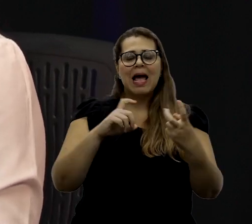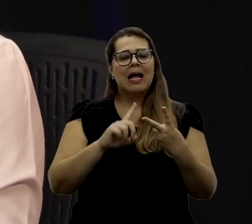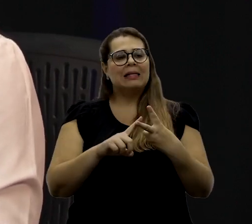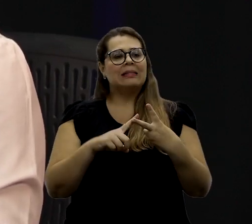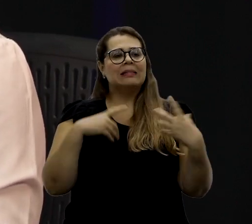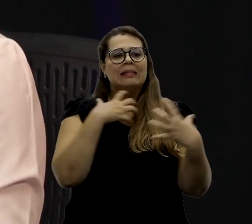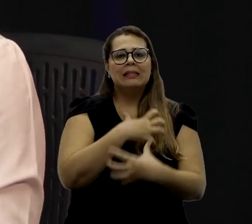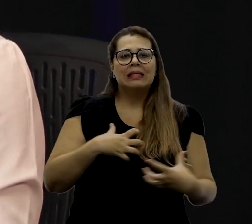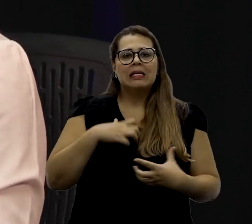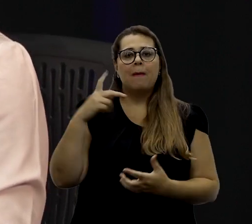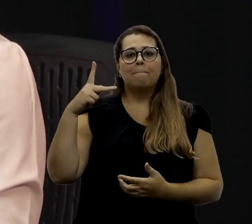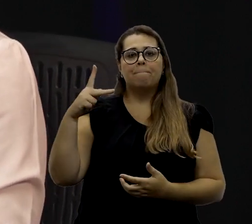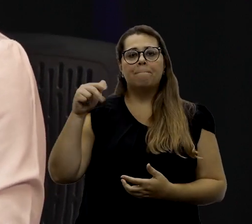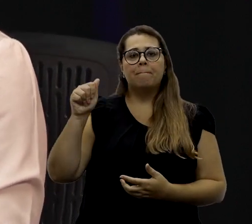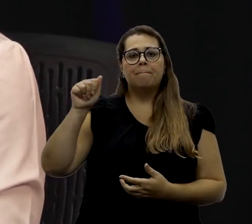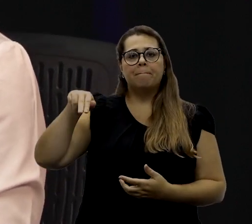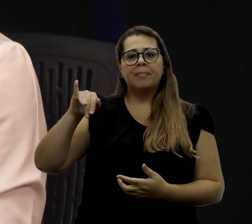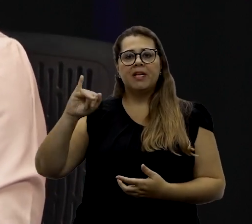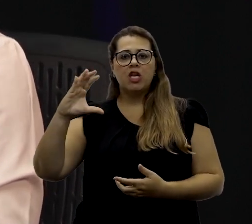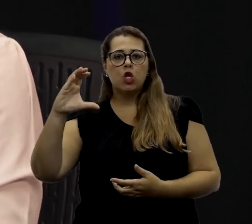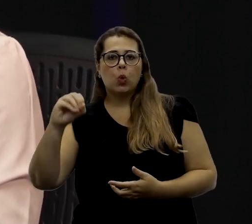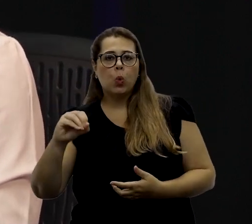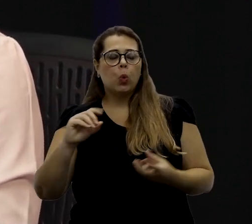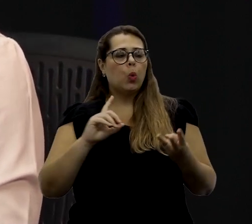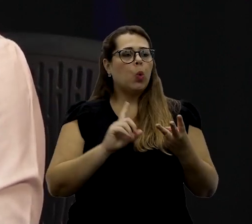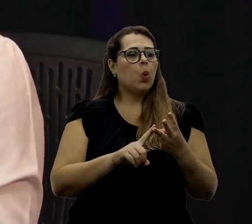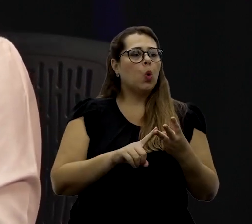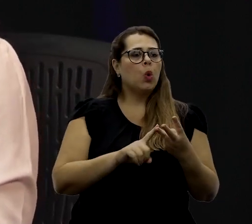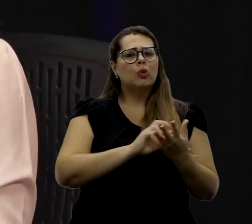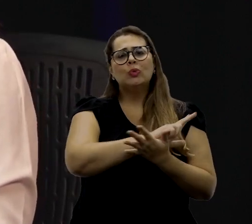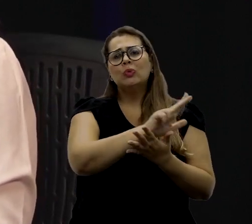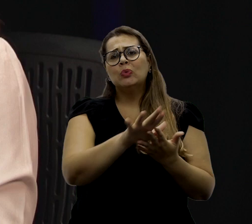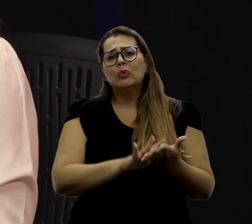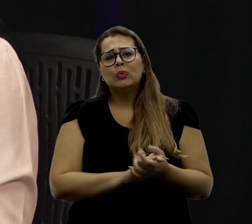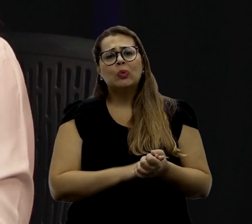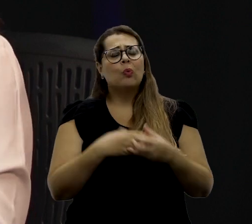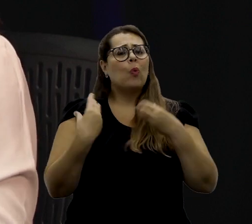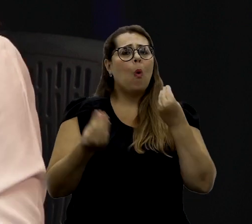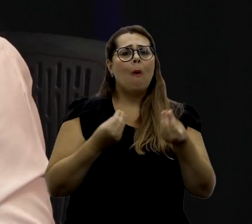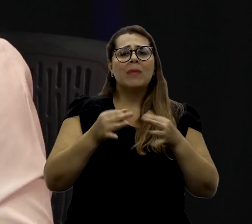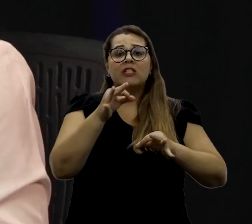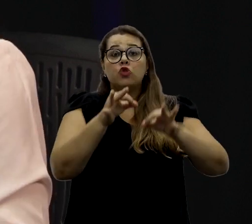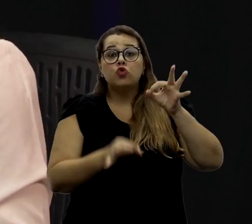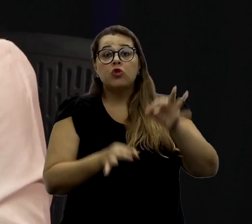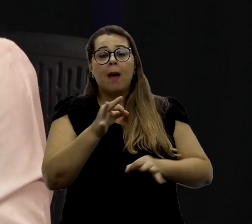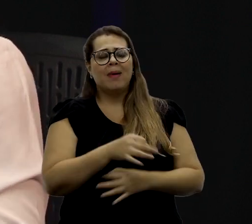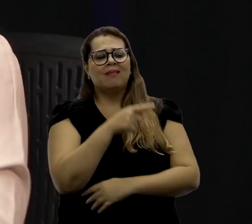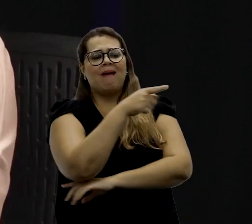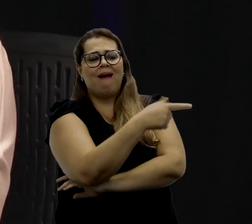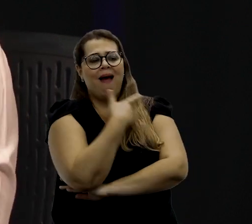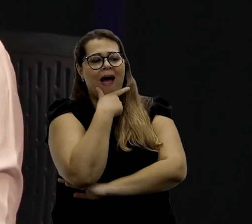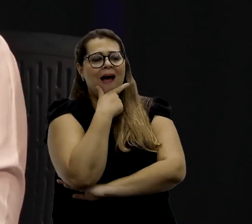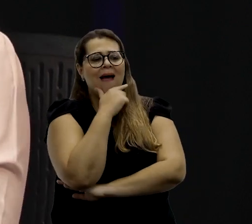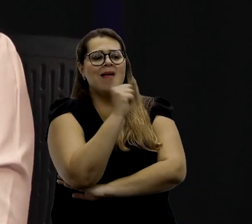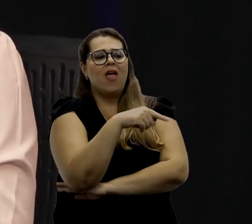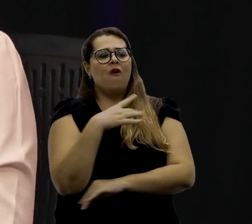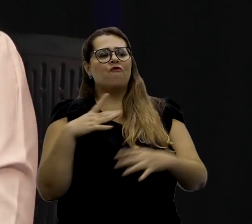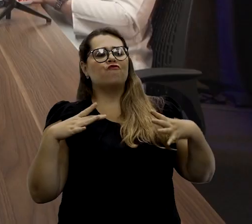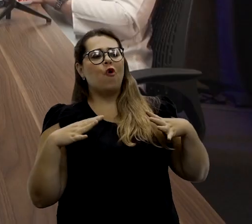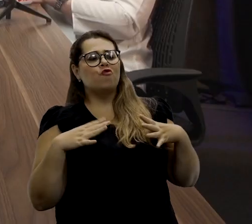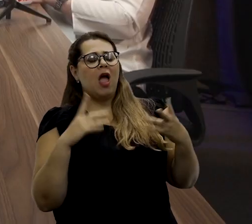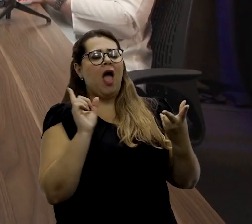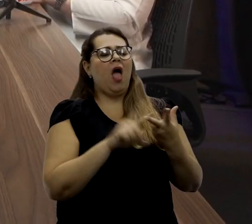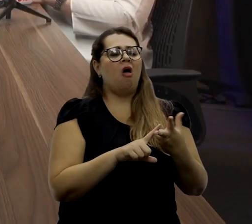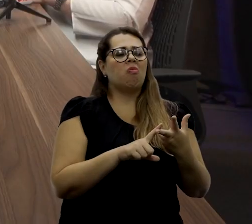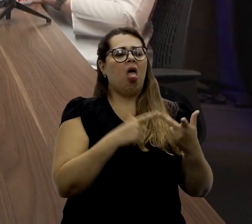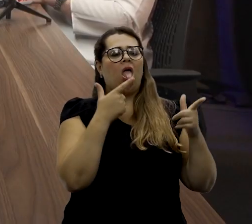comum hoje na sociedade, a gente vê, vivencia isso nas pessoas. Como que esse julgamento atrapalha, né? Intensifica essa dor da